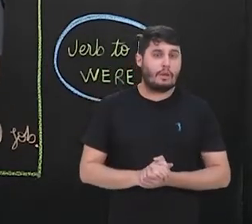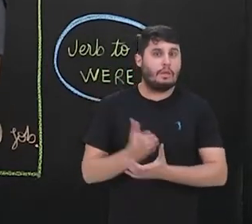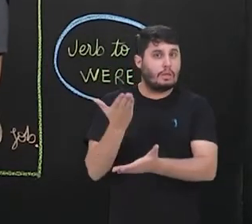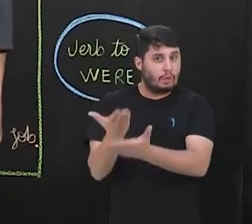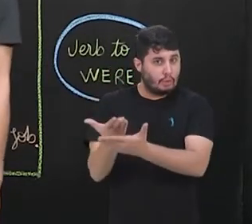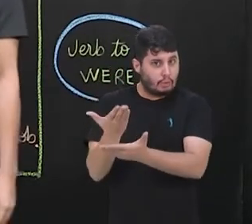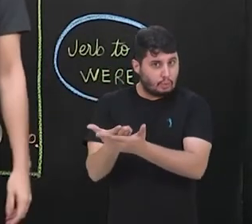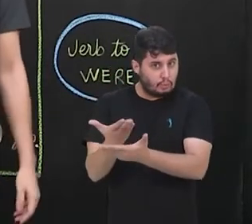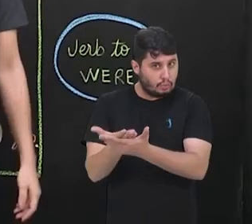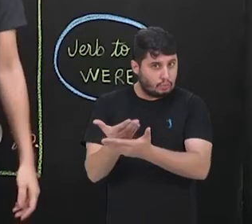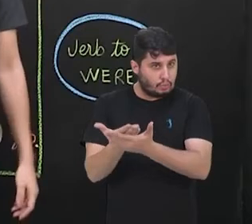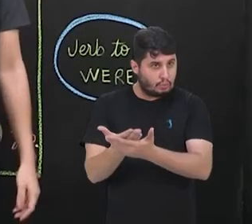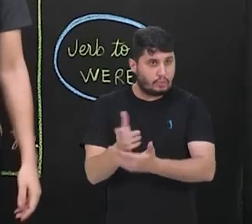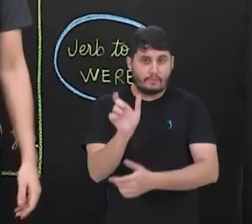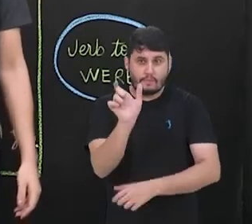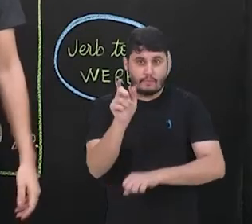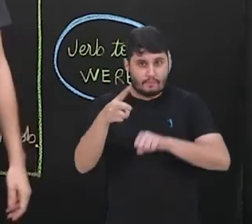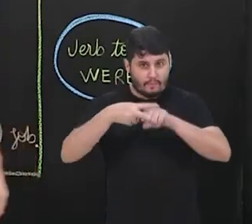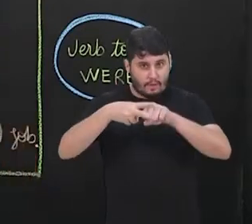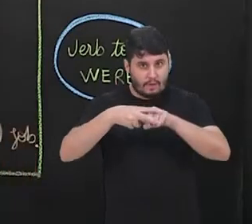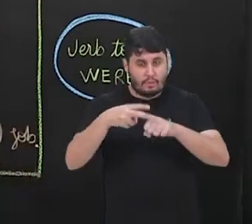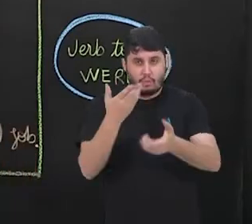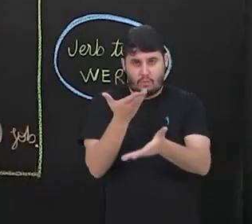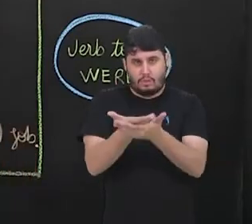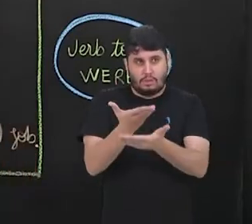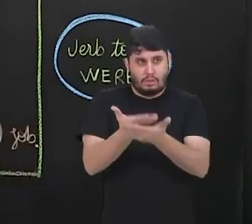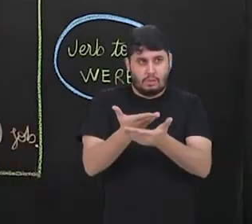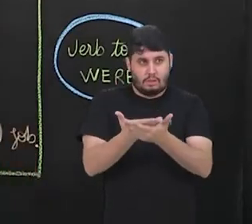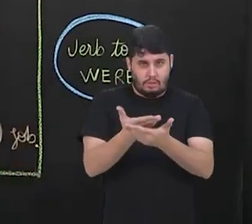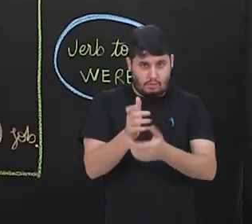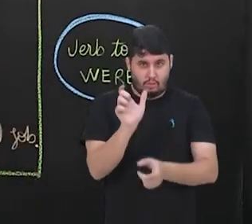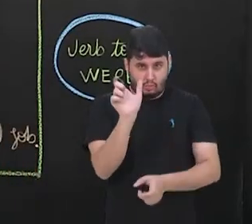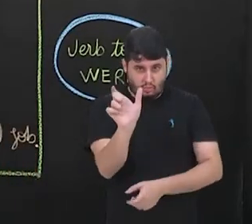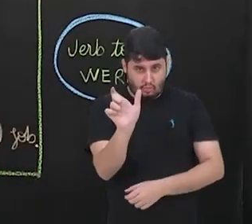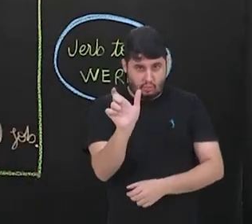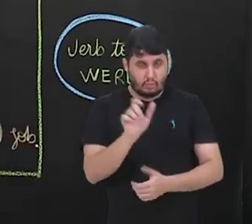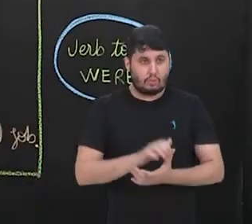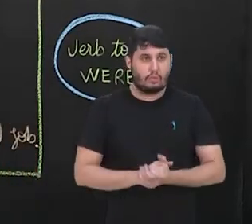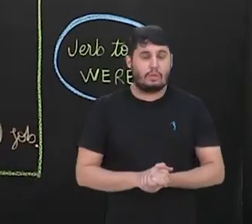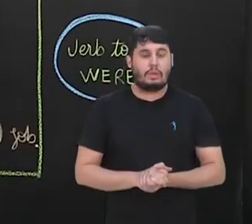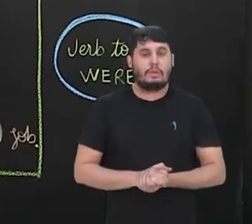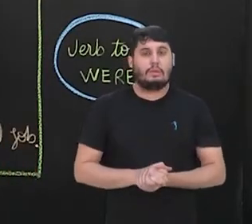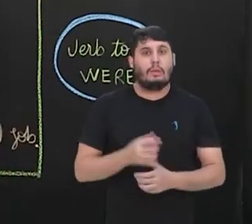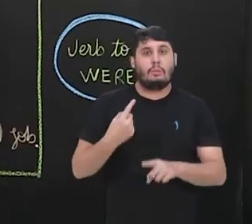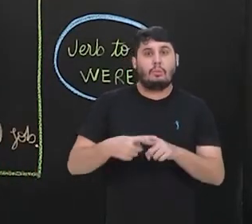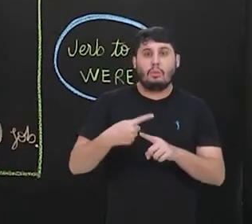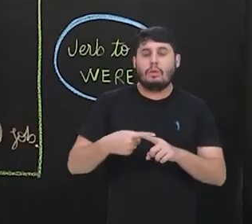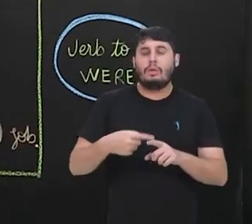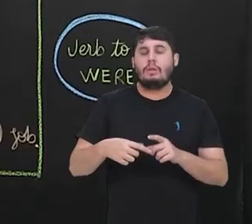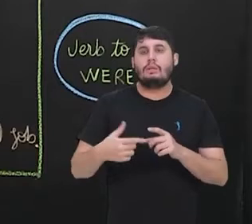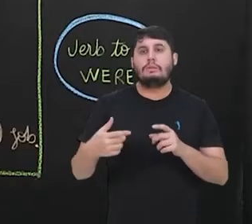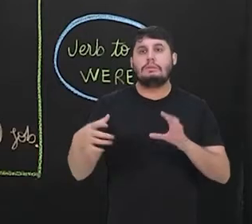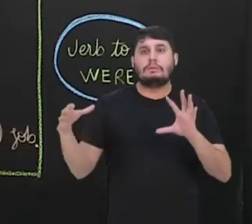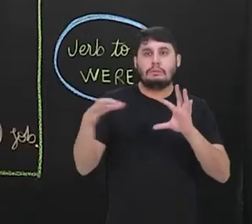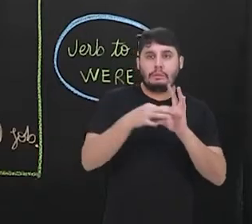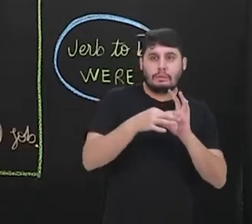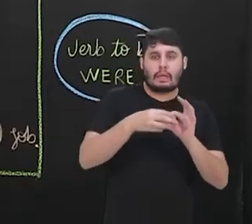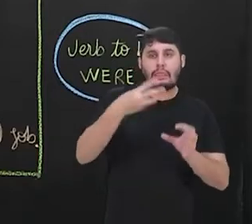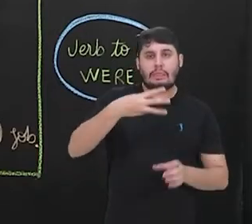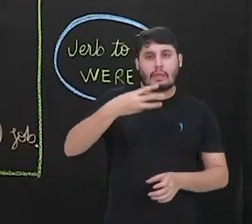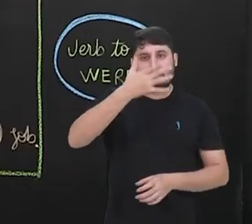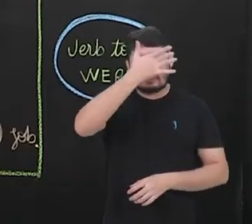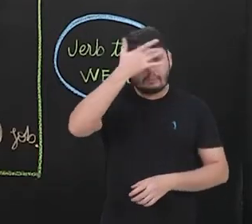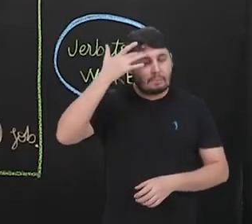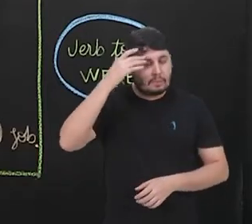presente simples, estudar. If she studies, quando é a terceira pessoa do presente simples, he, she,